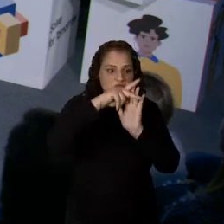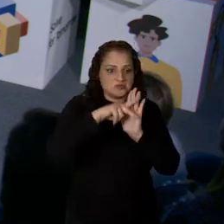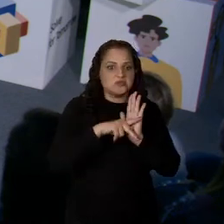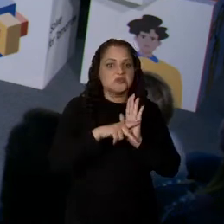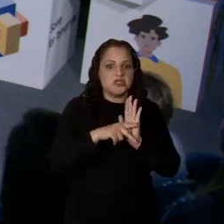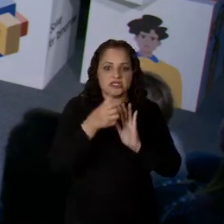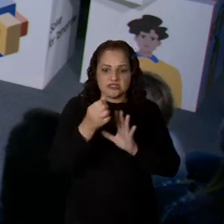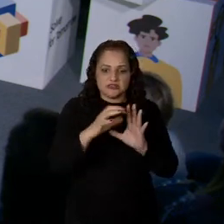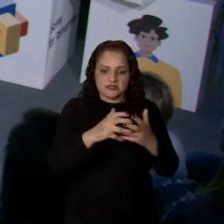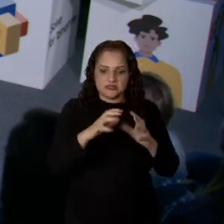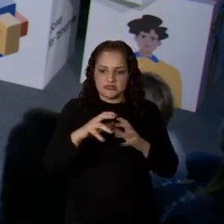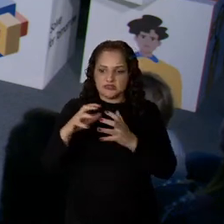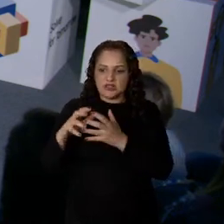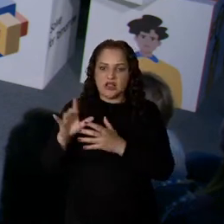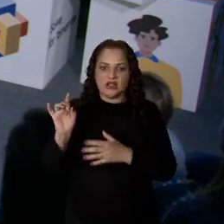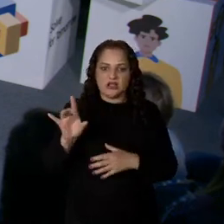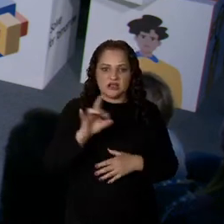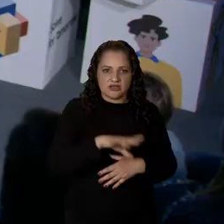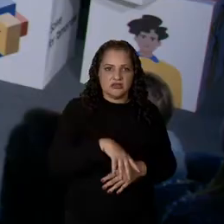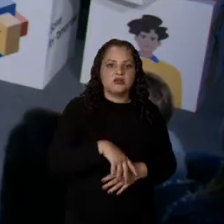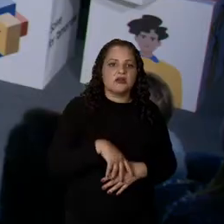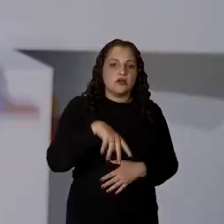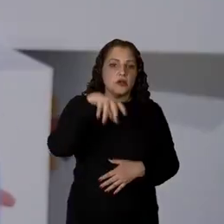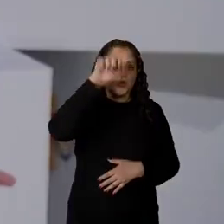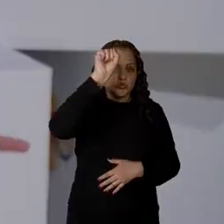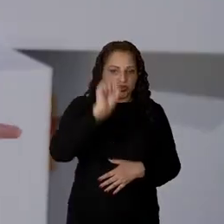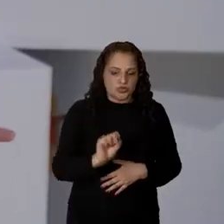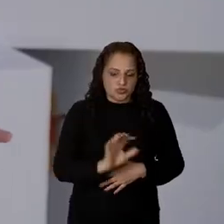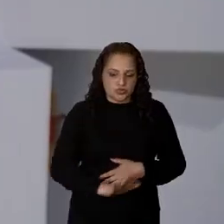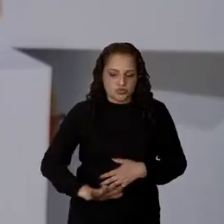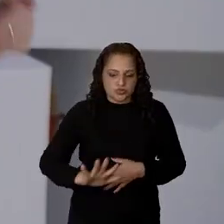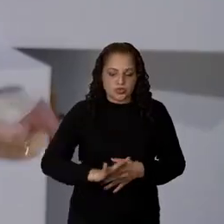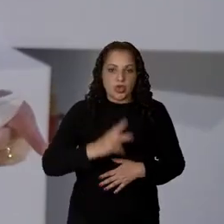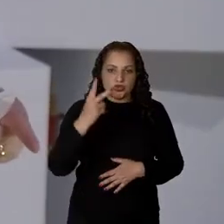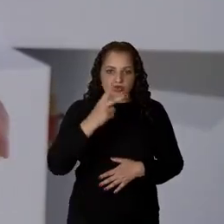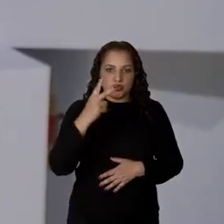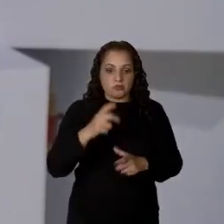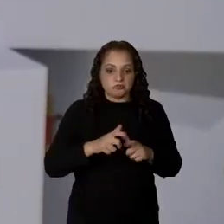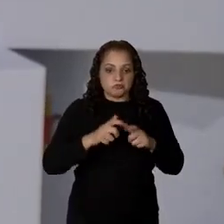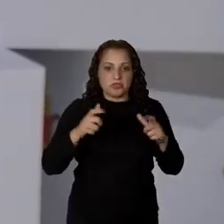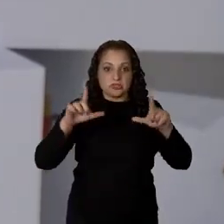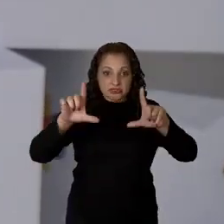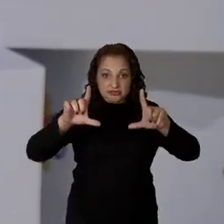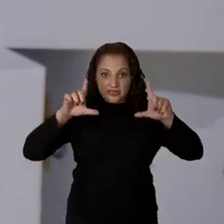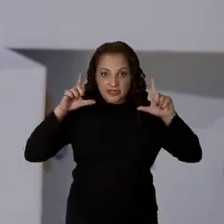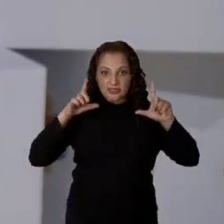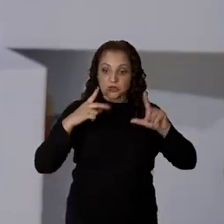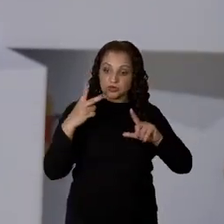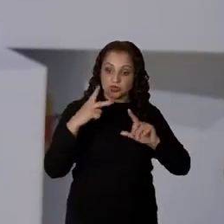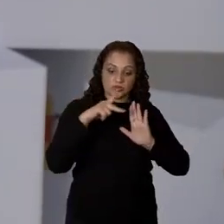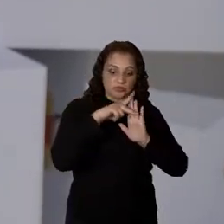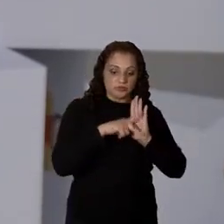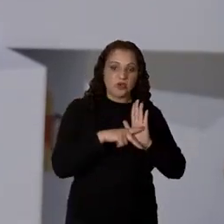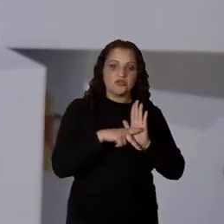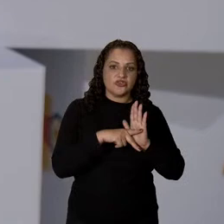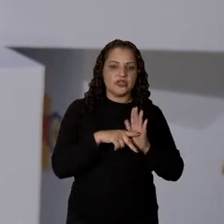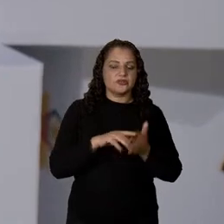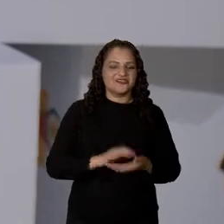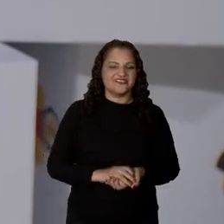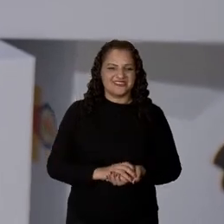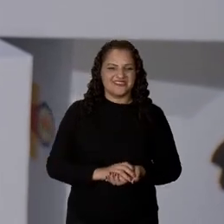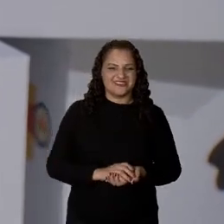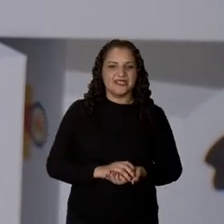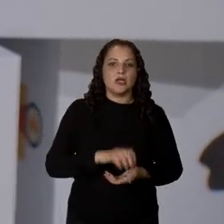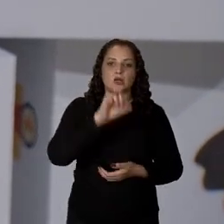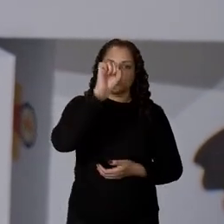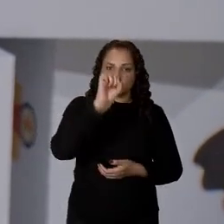totalizando 6 finalistas. O Sudeste é a 2ª região com maior destaque, com 2 projetos finalistas. E a região Sul e